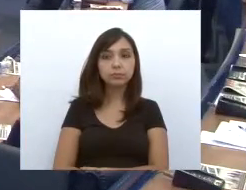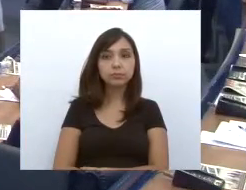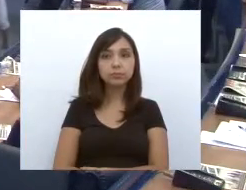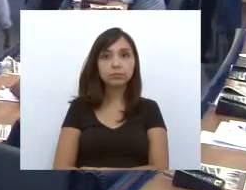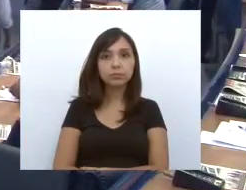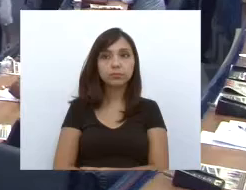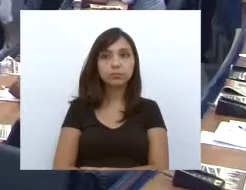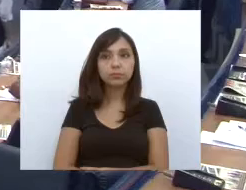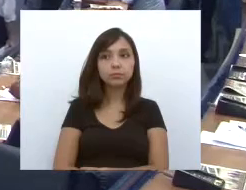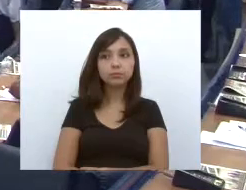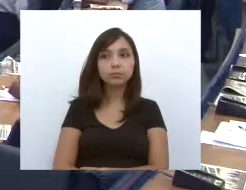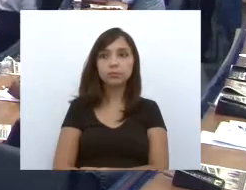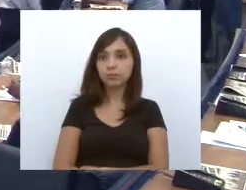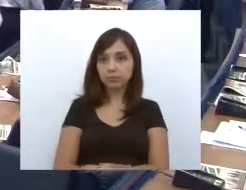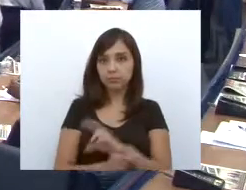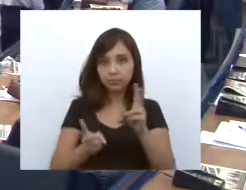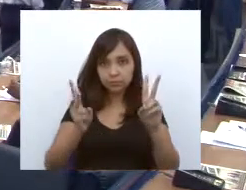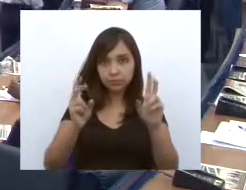Posso continuar, presidente?